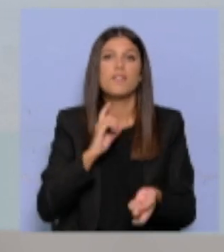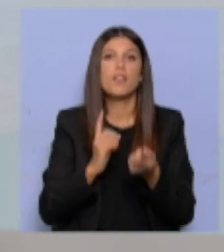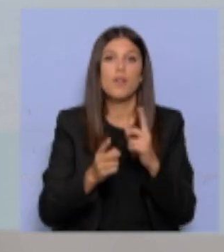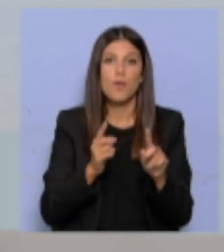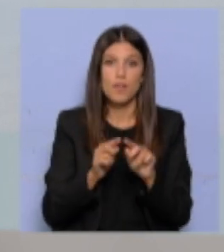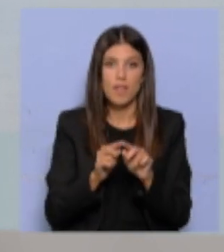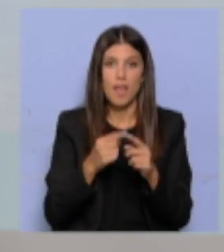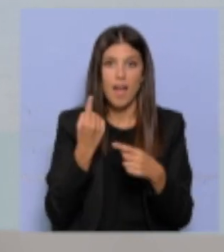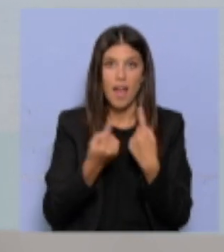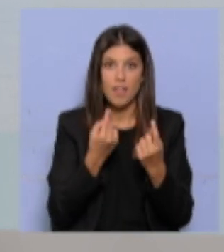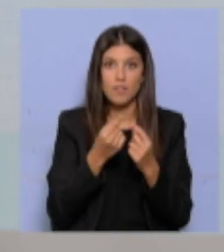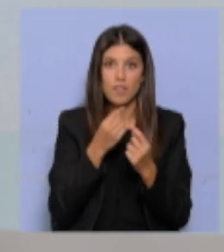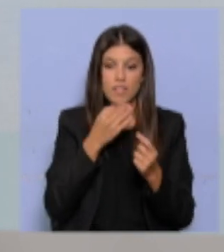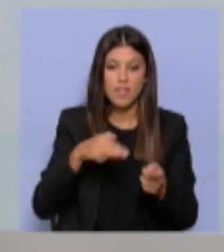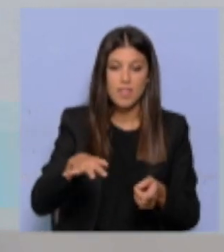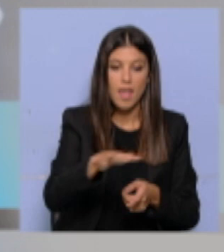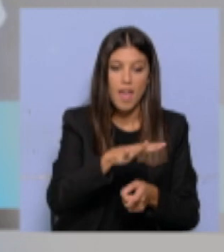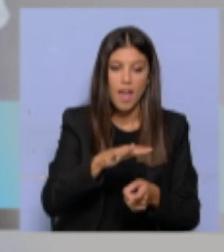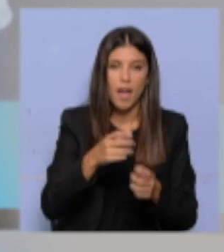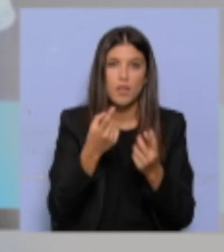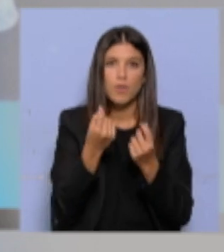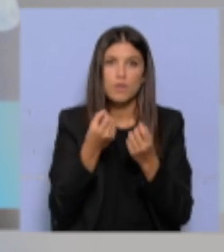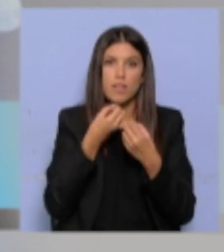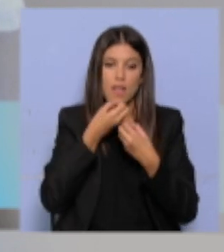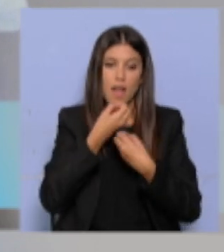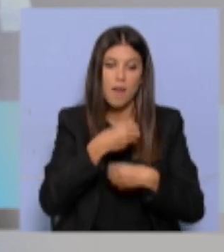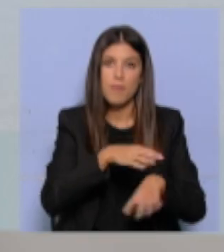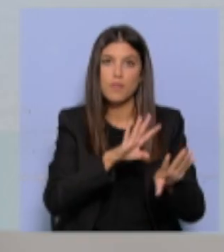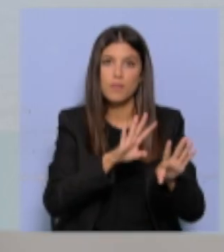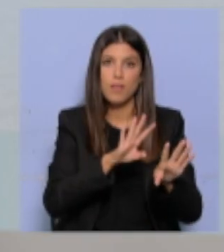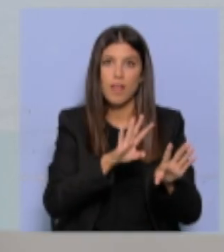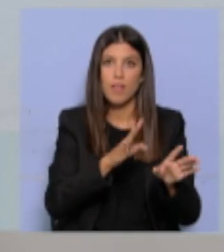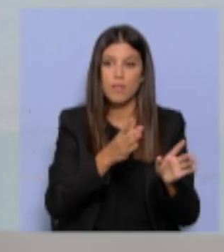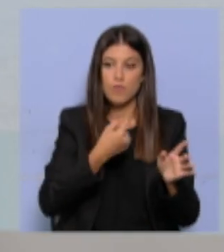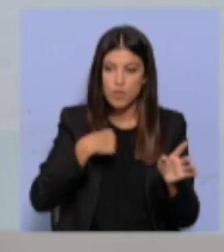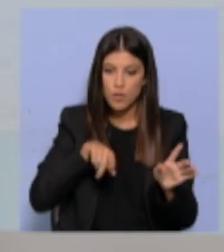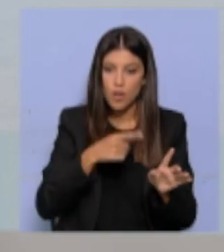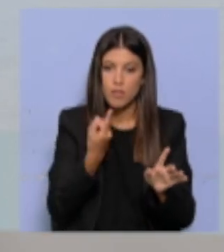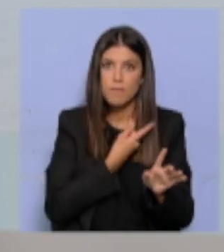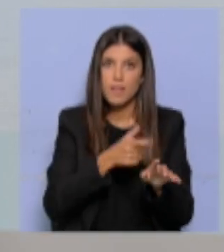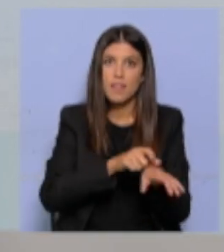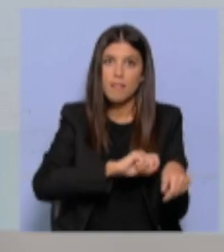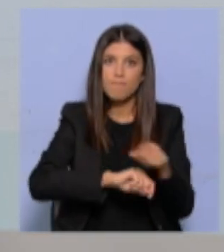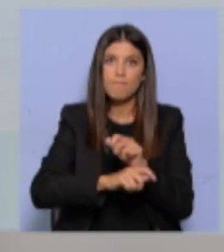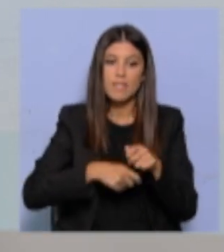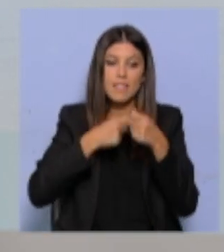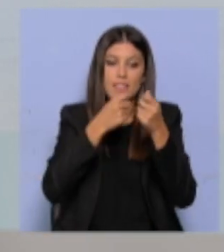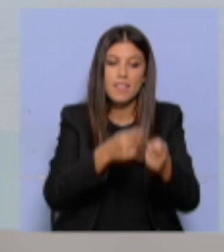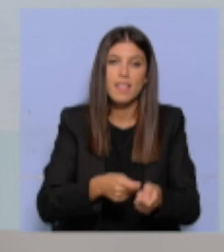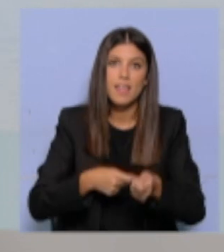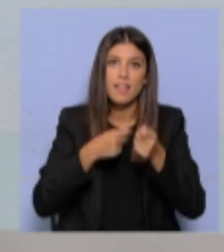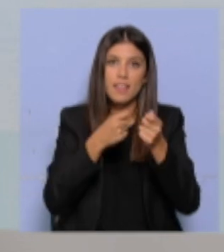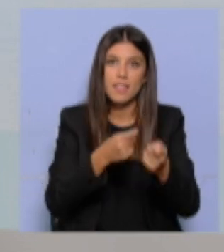estão quase abandonados. Nós temos que lavrar esses terrenos, que são os terrenos dos indiferentes, daqueles